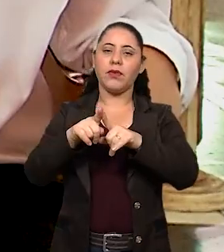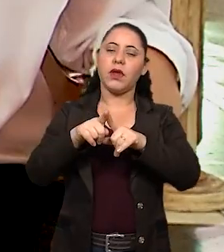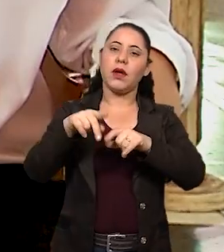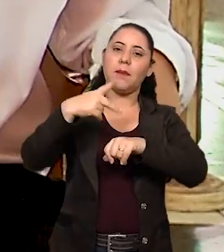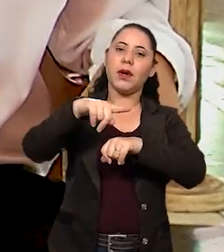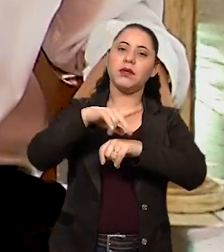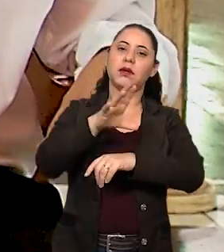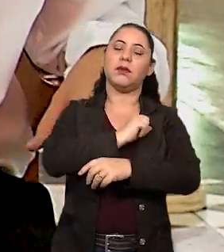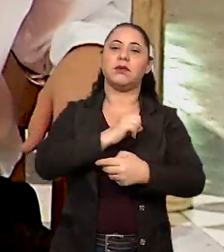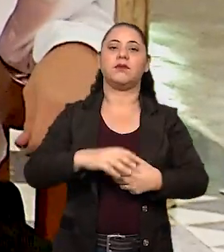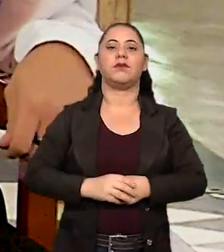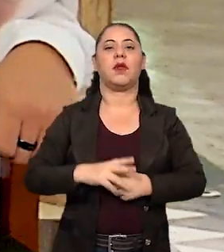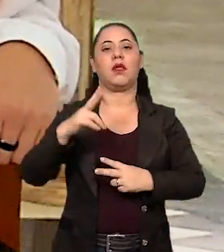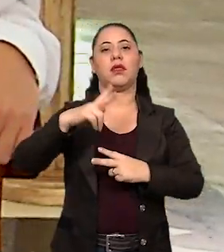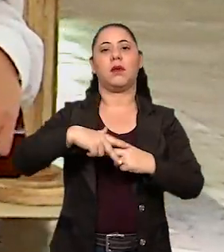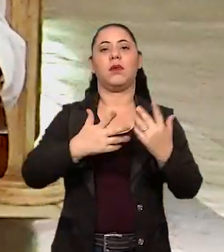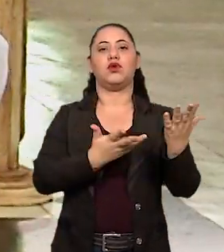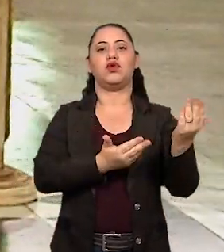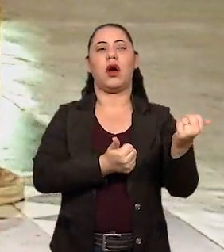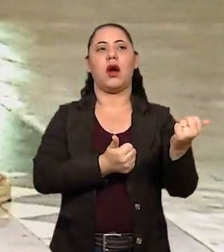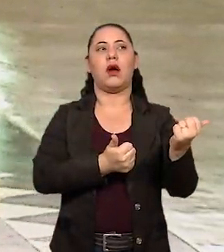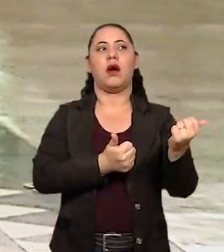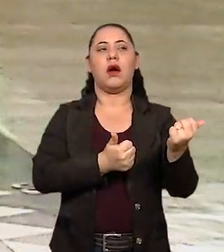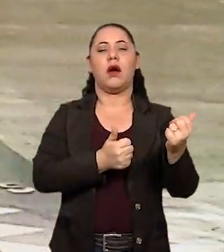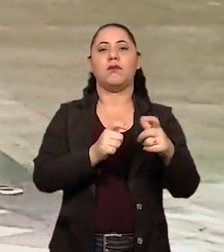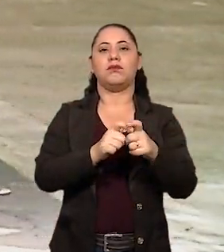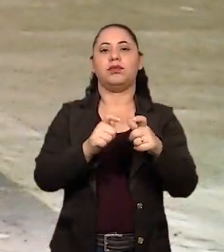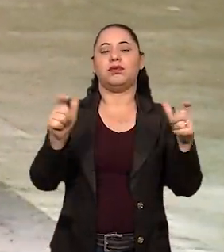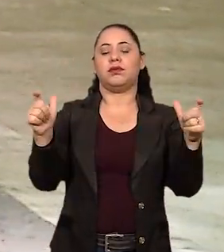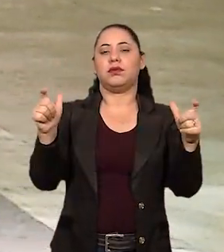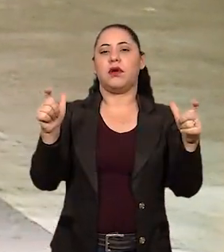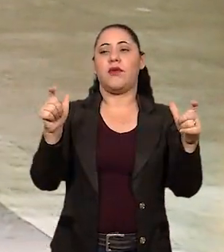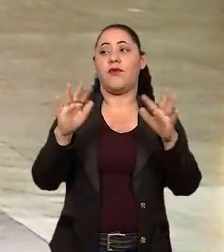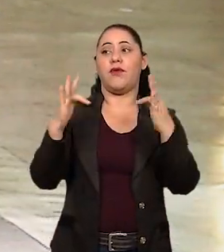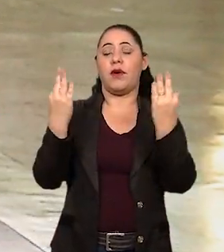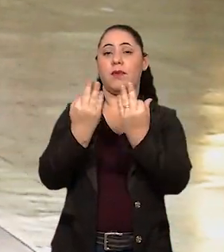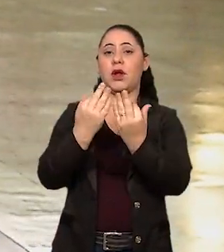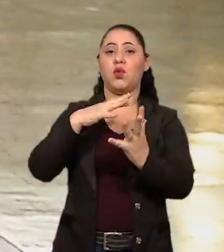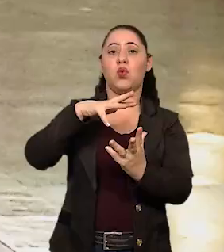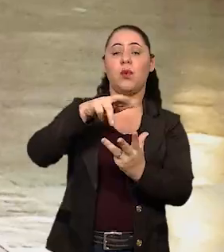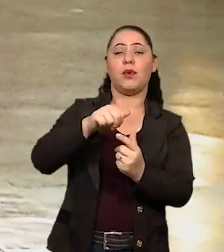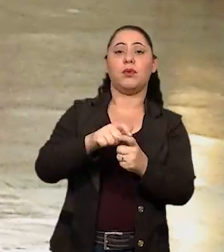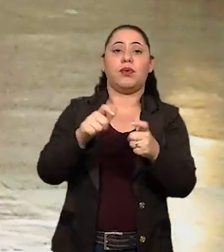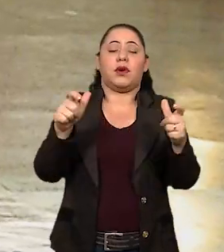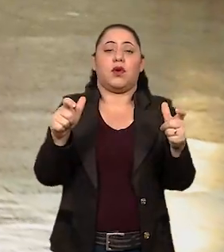ser um Demolei é ser parte da maior família do mundo, a família paramaçônica.